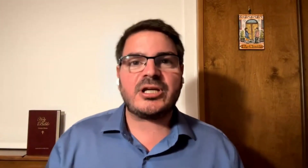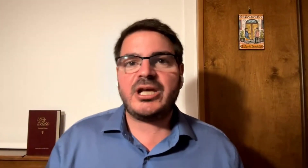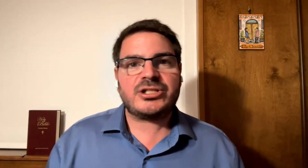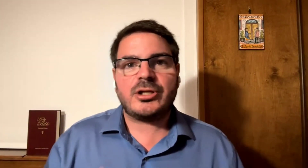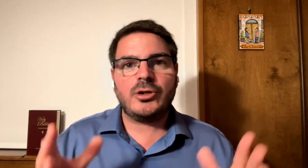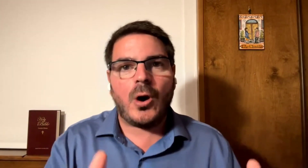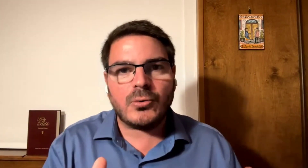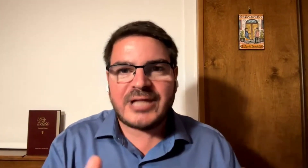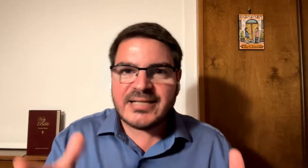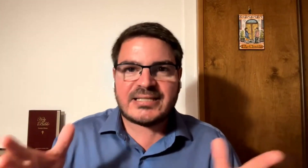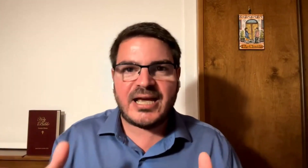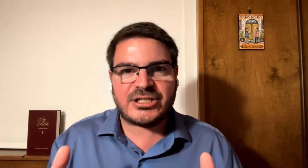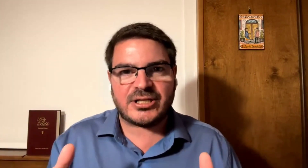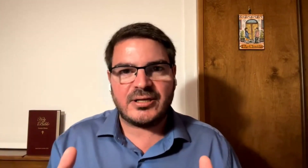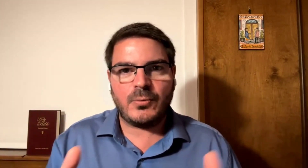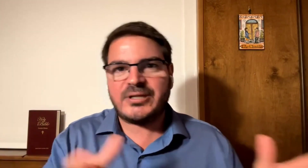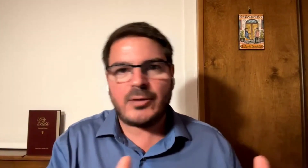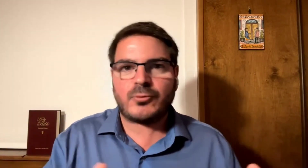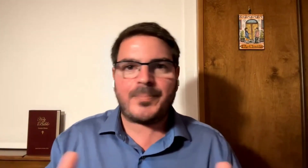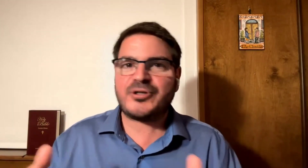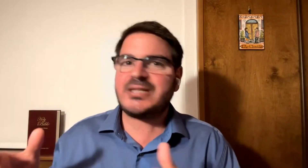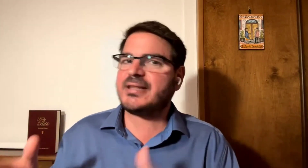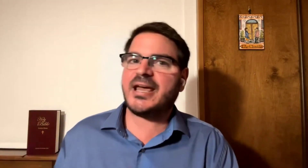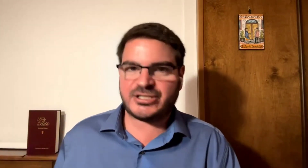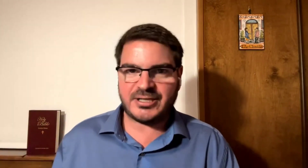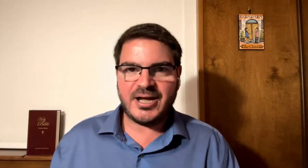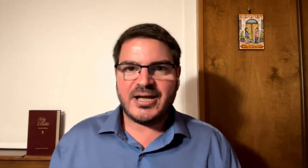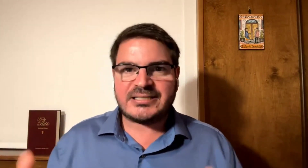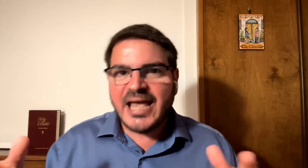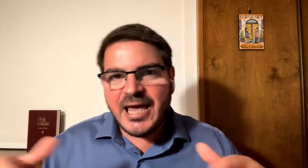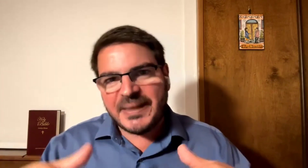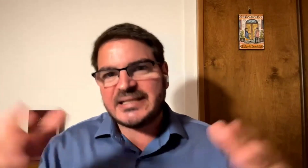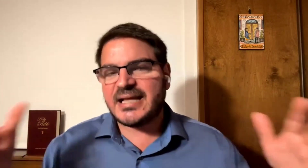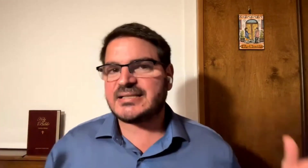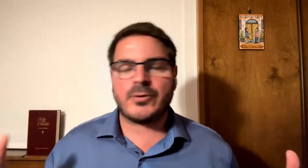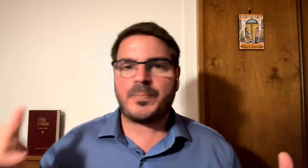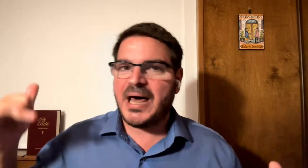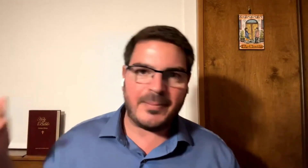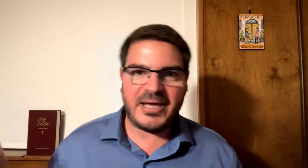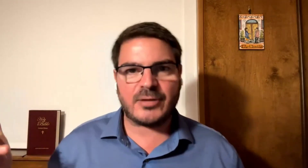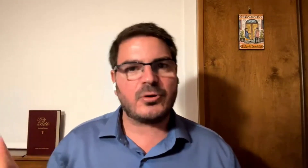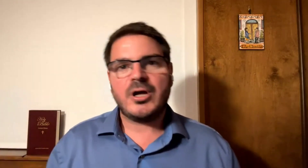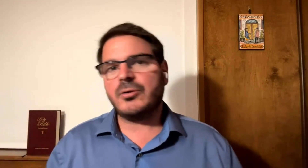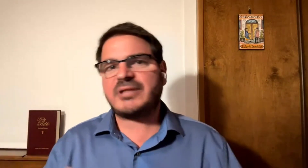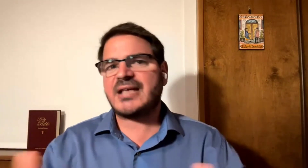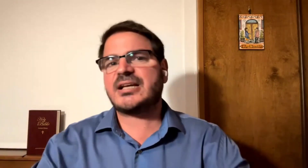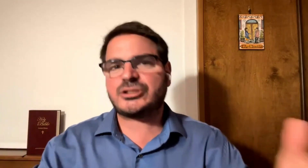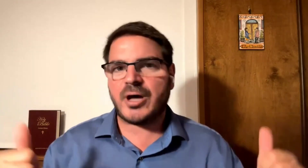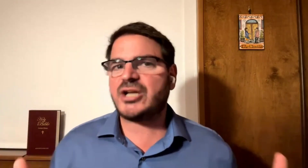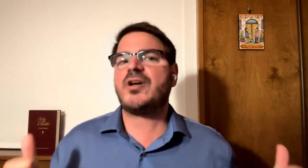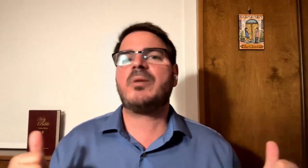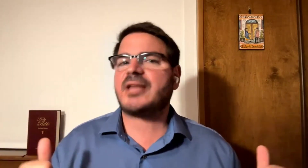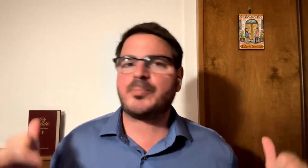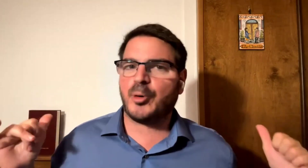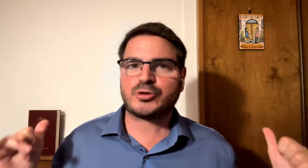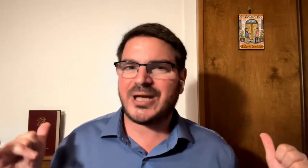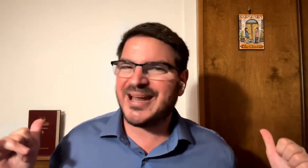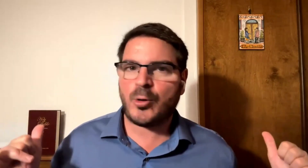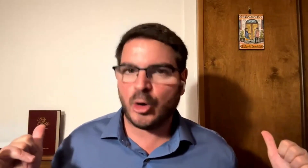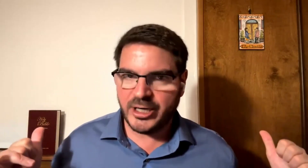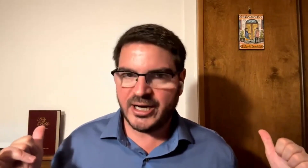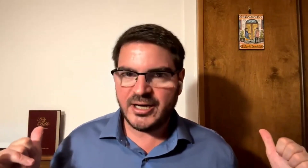estou querendo dizer é o seguinte, no taxation without representation. Sem representação no parlamento, não tem essa história de vir